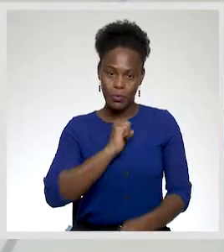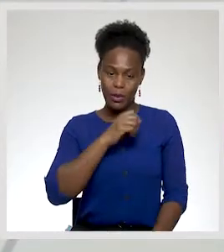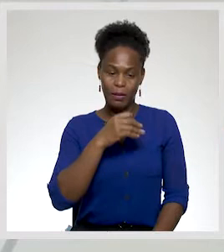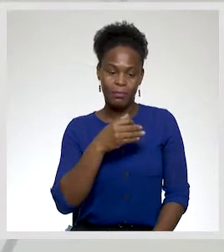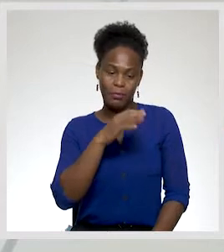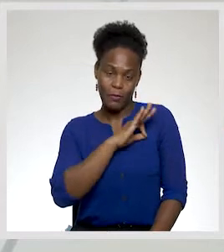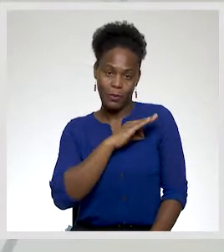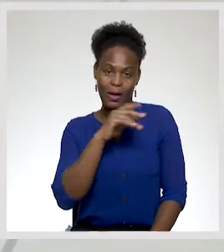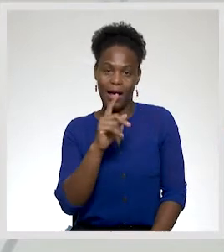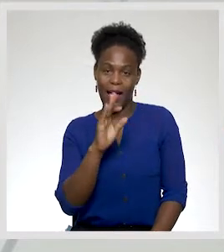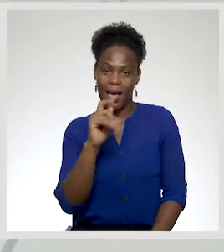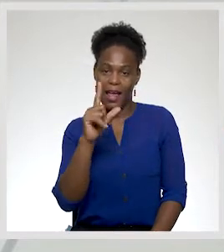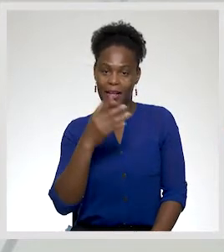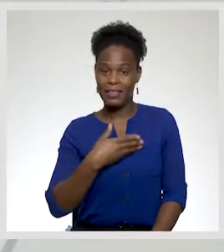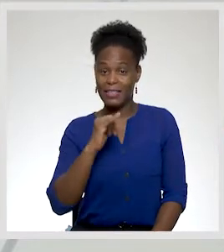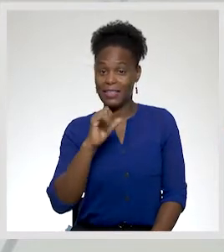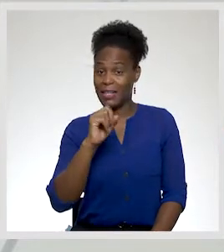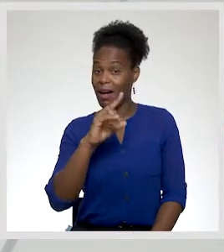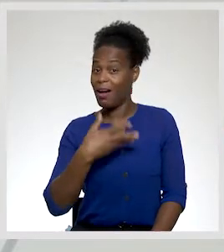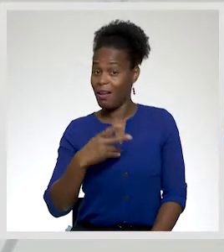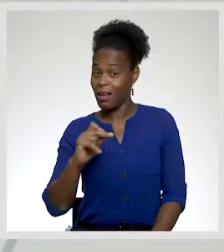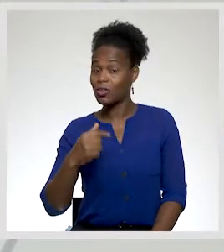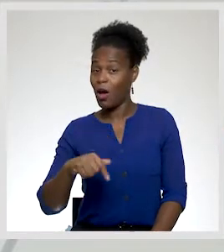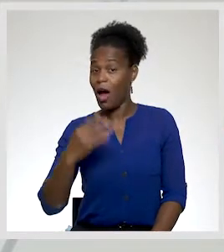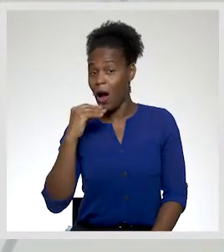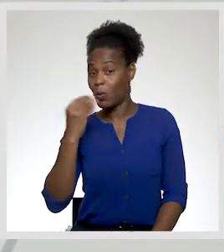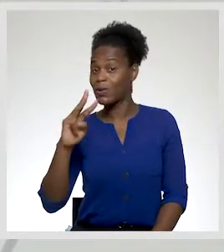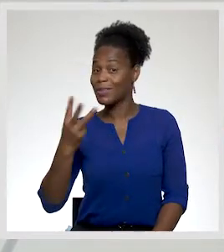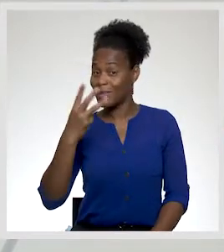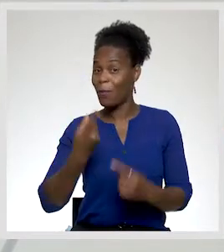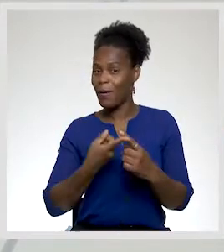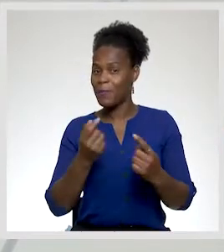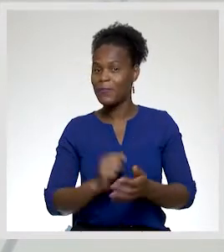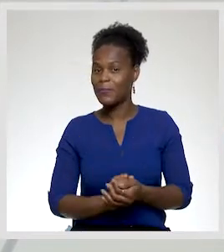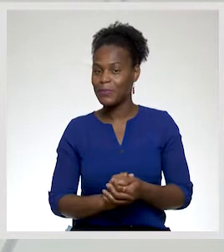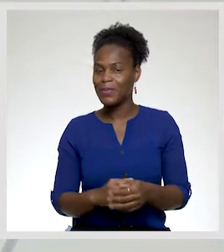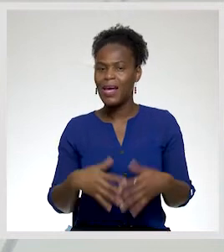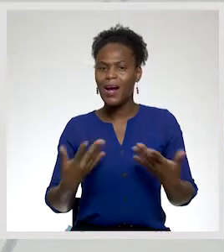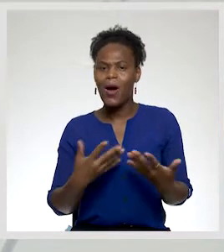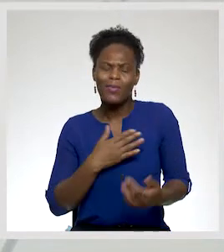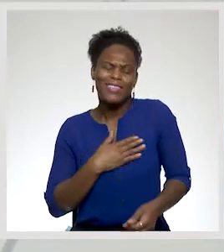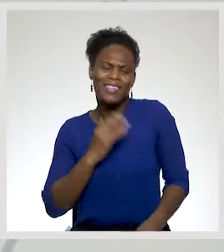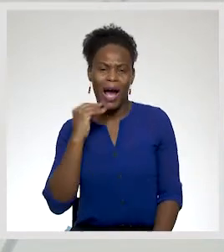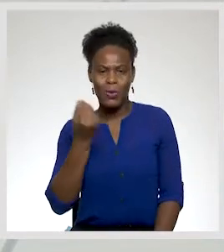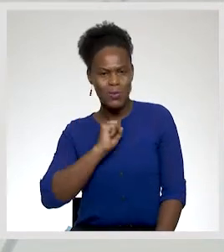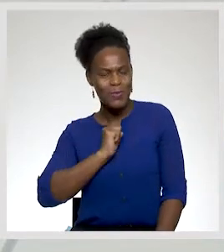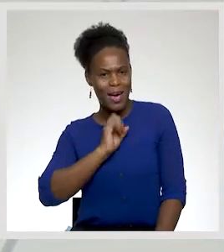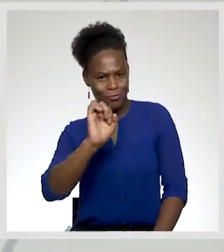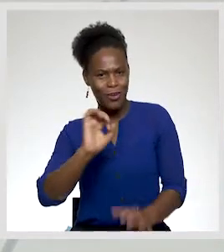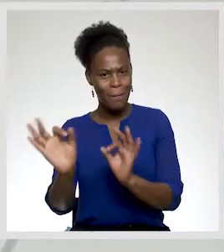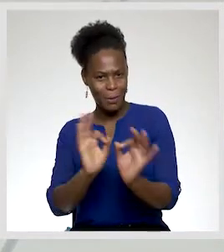professora Eldegarda Brito, vou estar com os alunos do 3º ano. Então, meus queridos alunos,